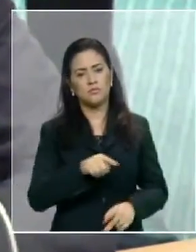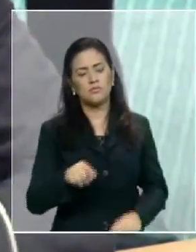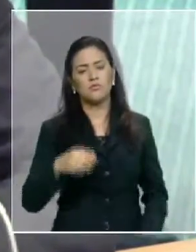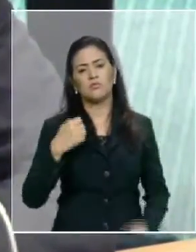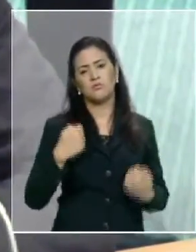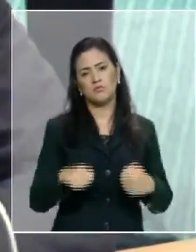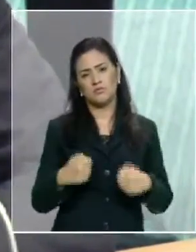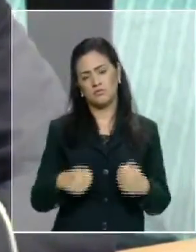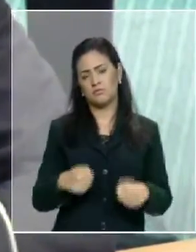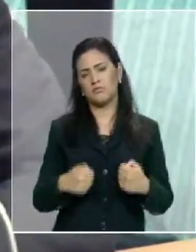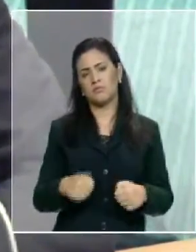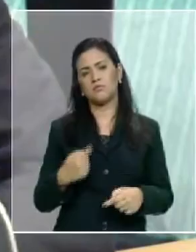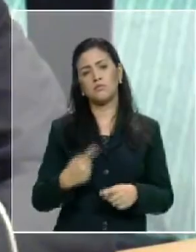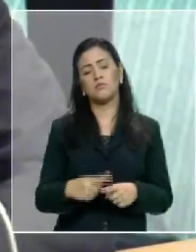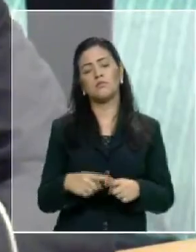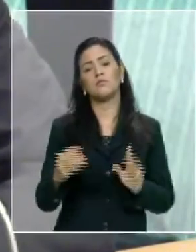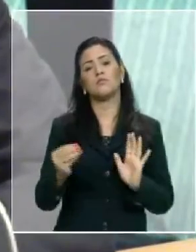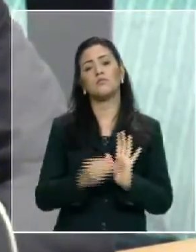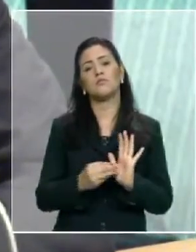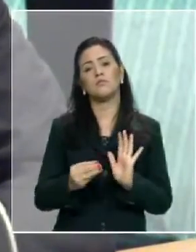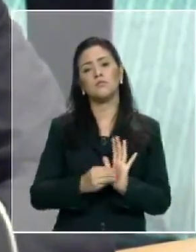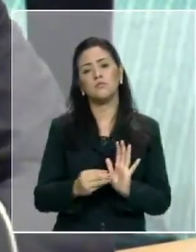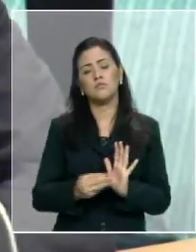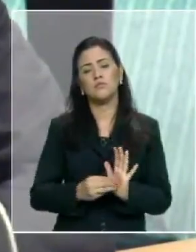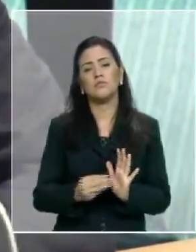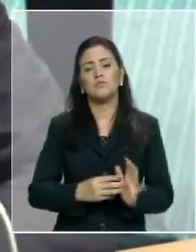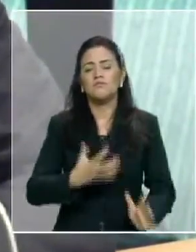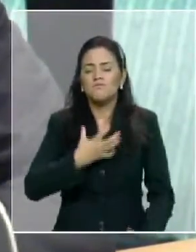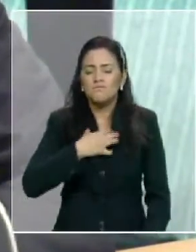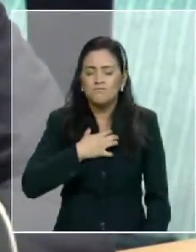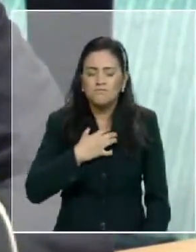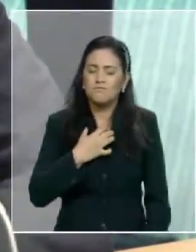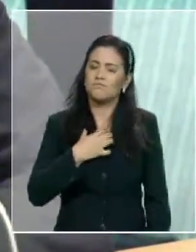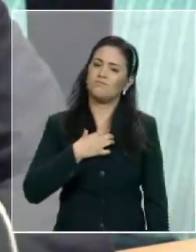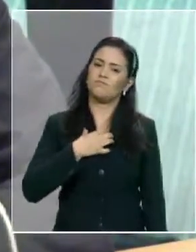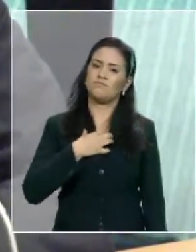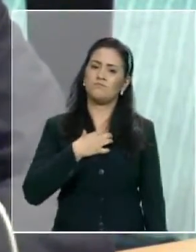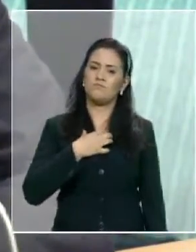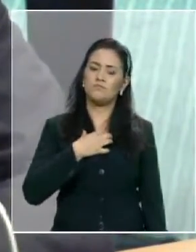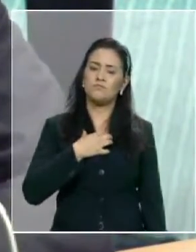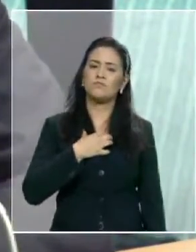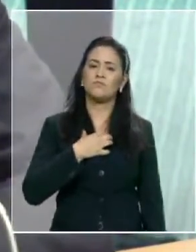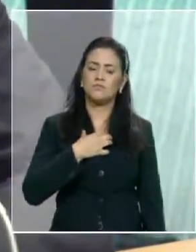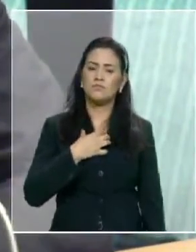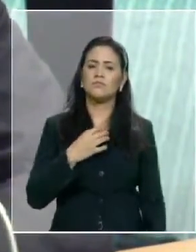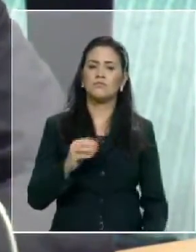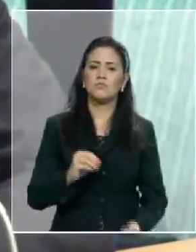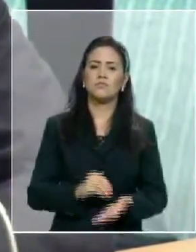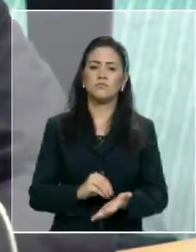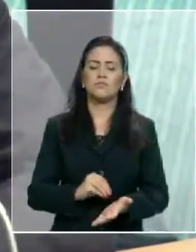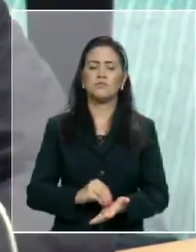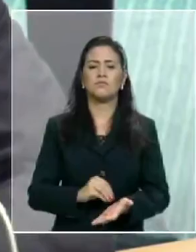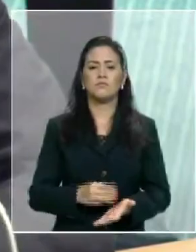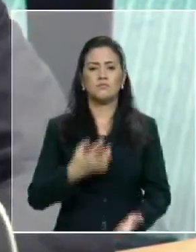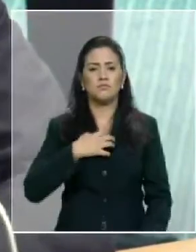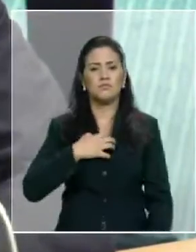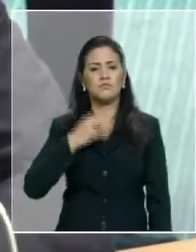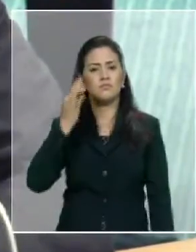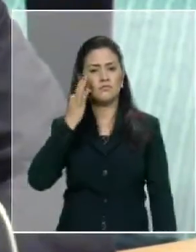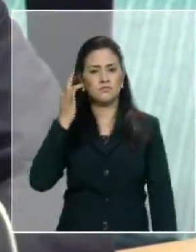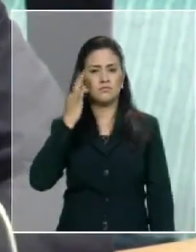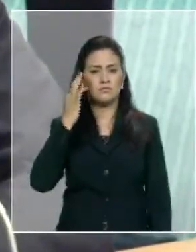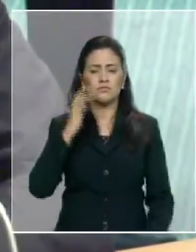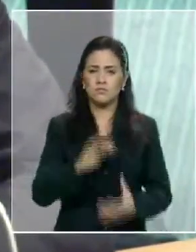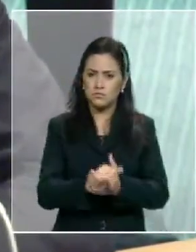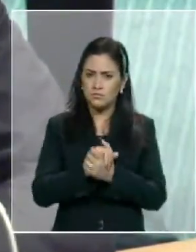dessa insensibilidade e dessa desumanidade, esse desumano que é esse governador. Parabéns, Vossa Excelência, tem